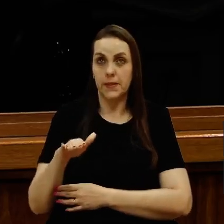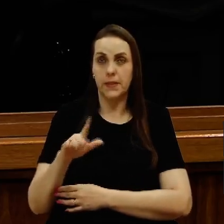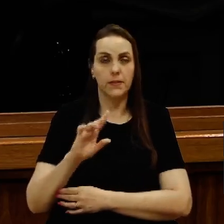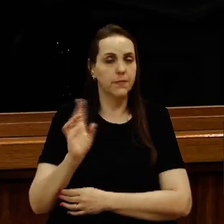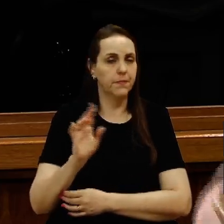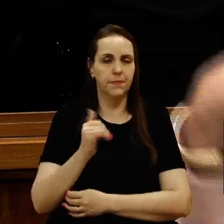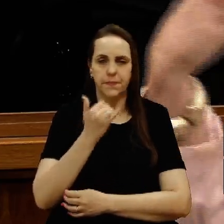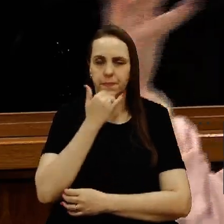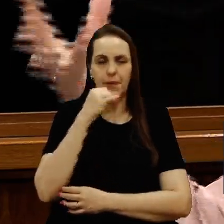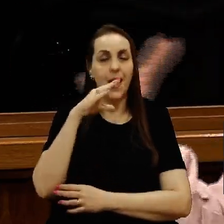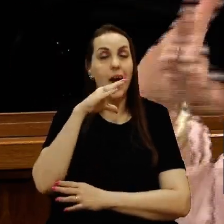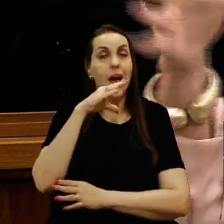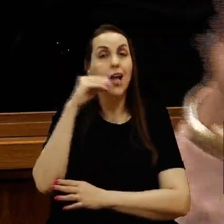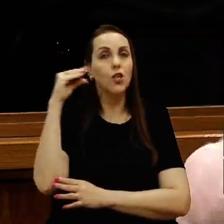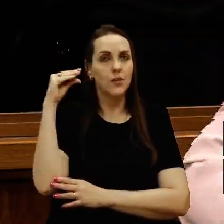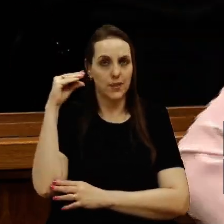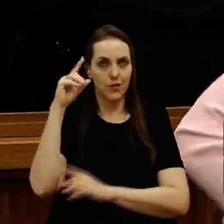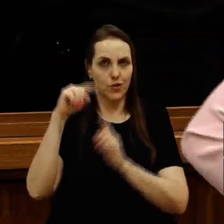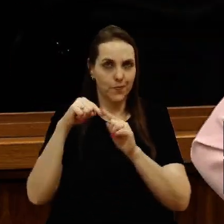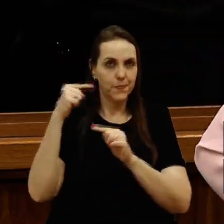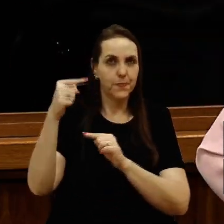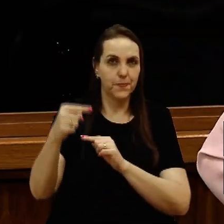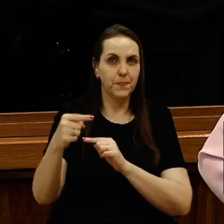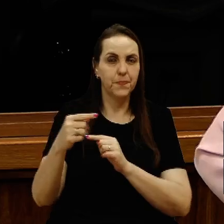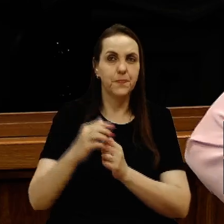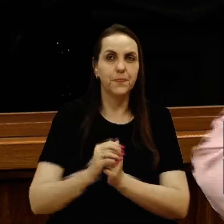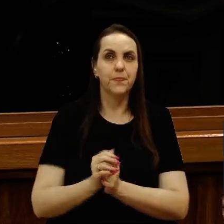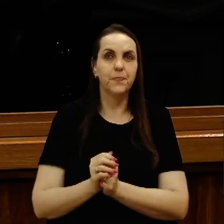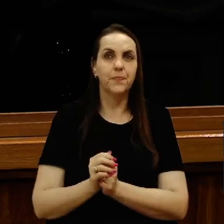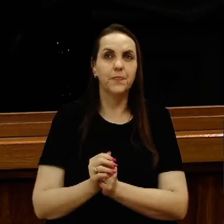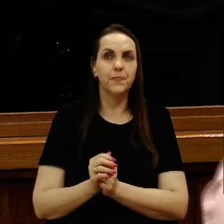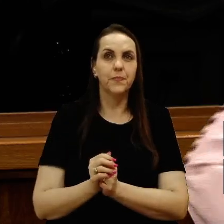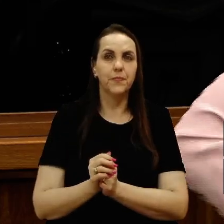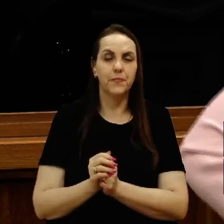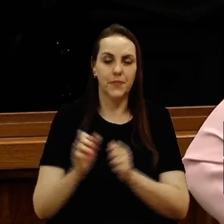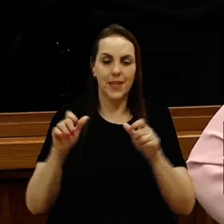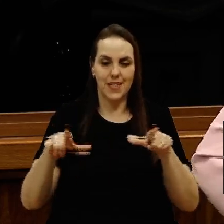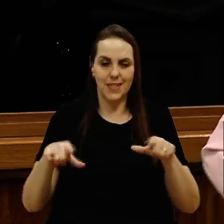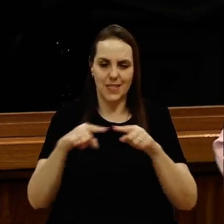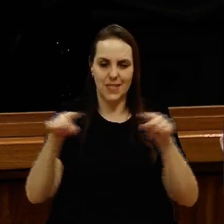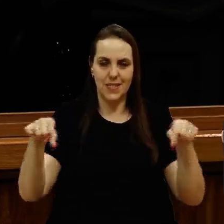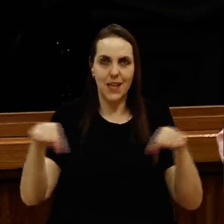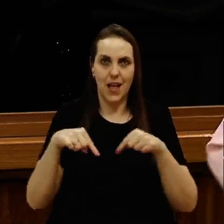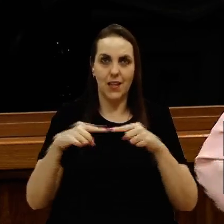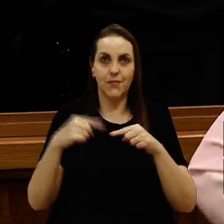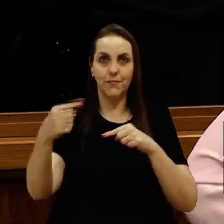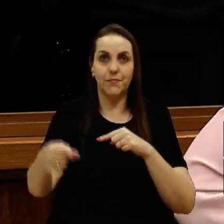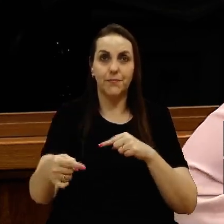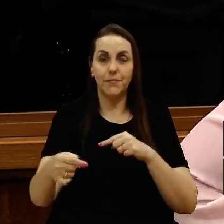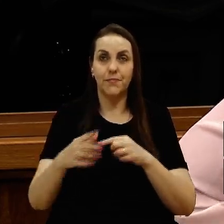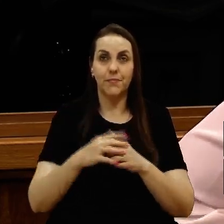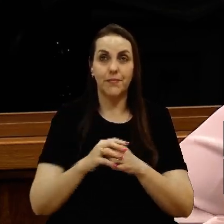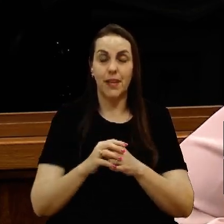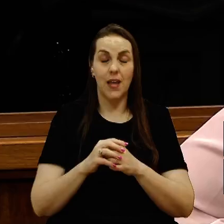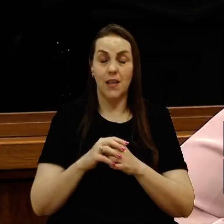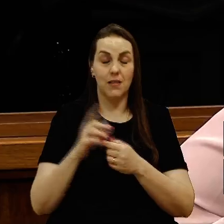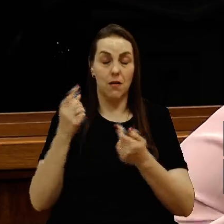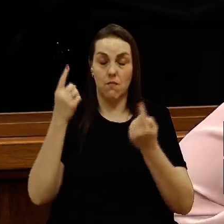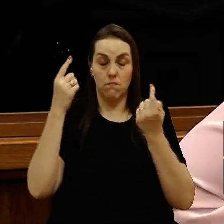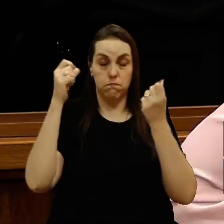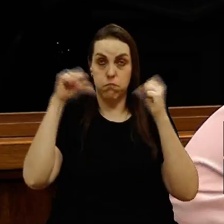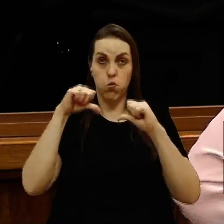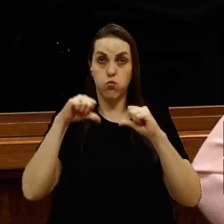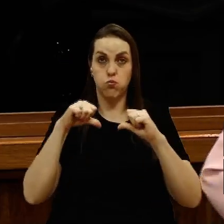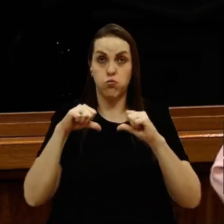adolescente do outro lado da sala que eu estava, teve uma crise muito grande e ela